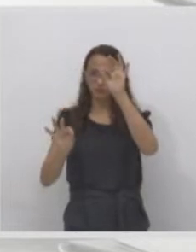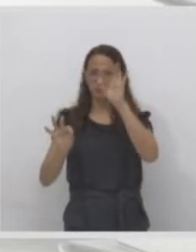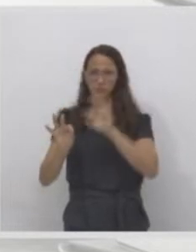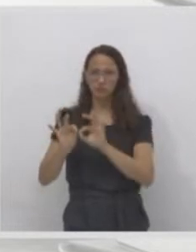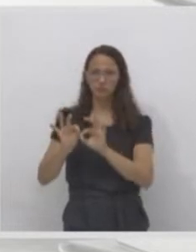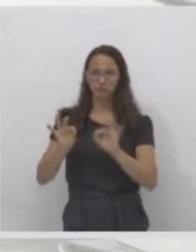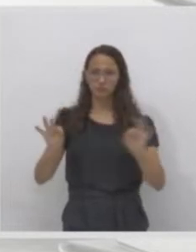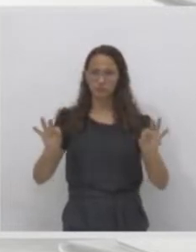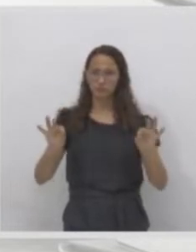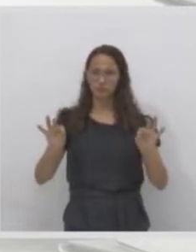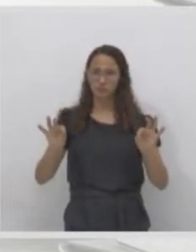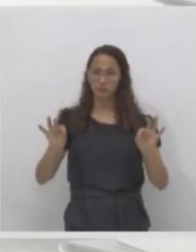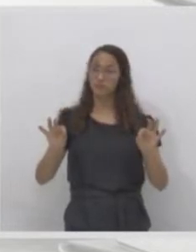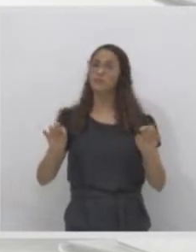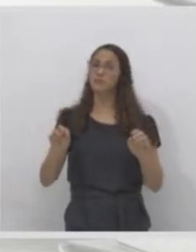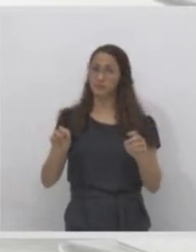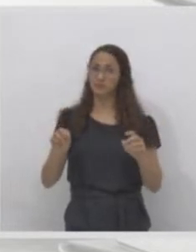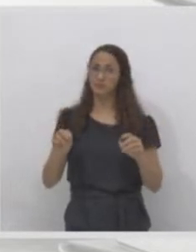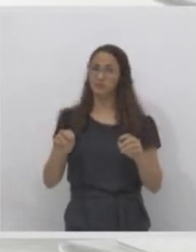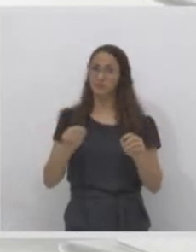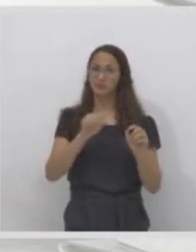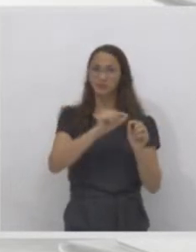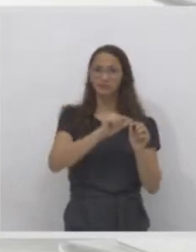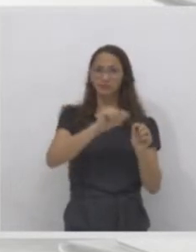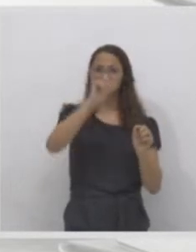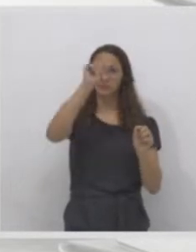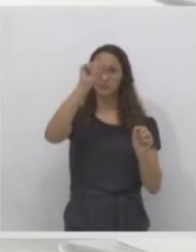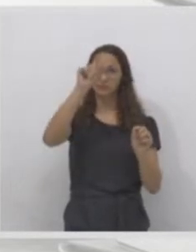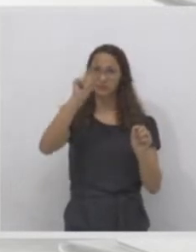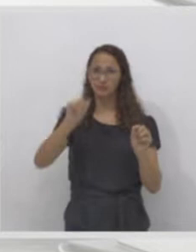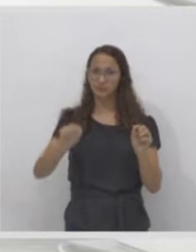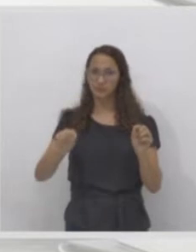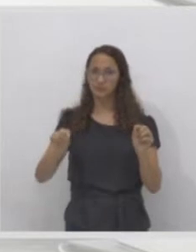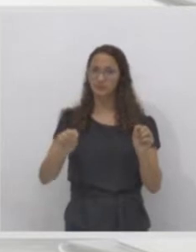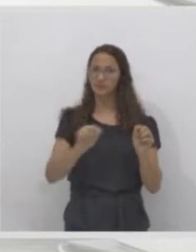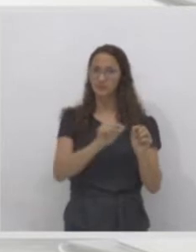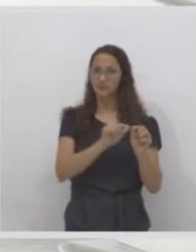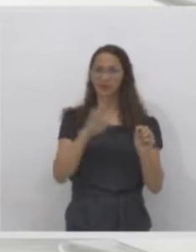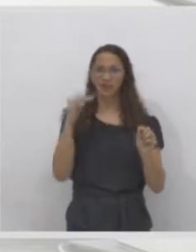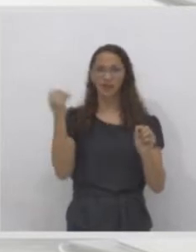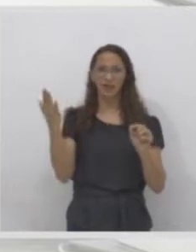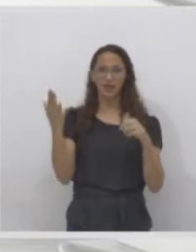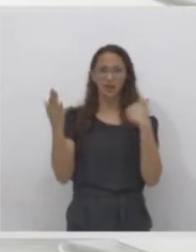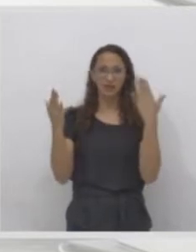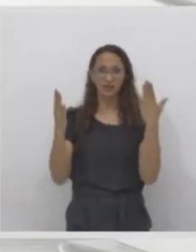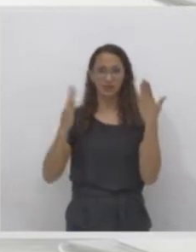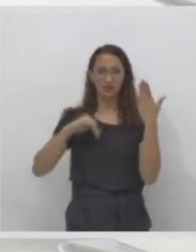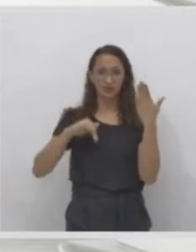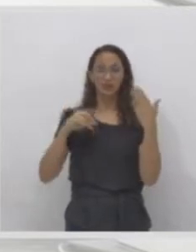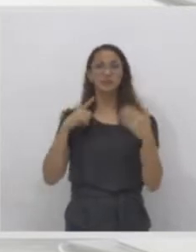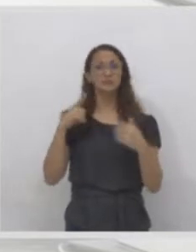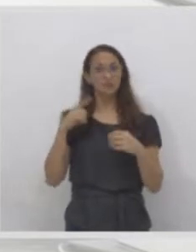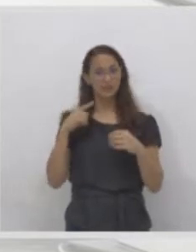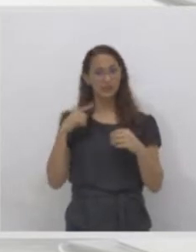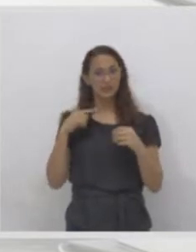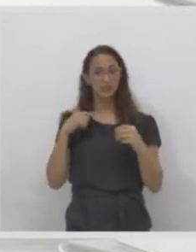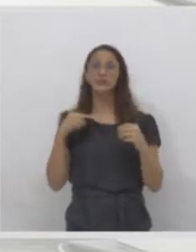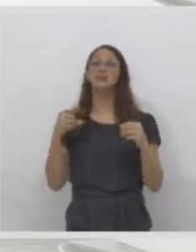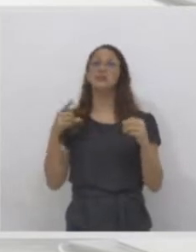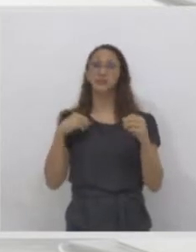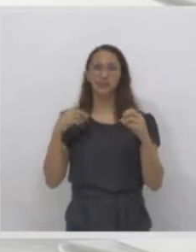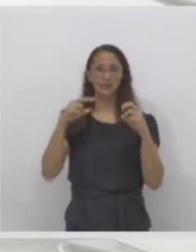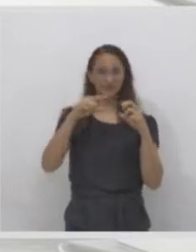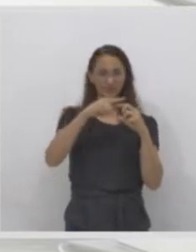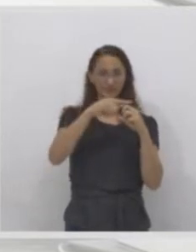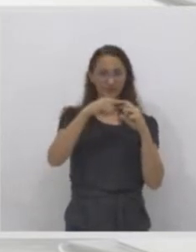extremidades. Assim, são polígonos com 3 lados, 3 ângulos e 3 vértices. Um triângulo é